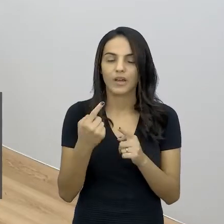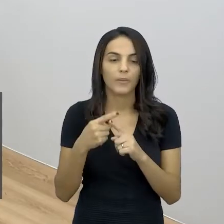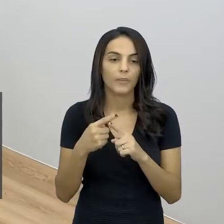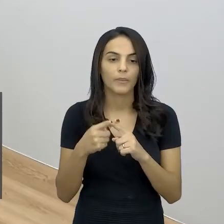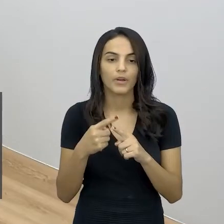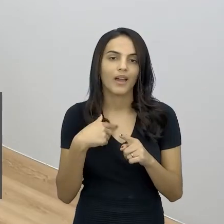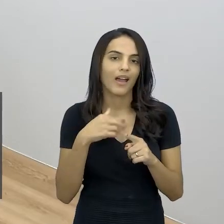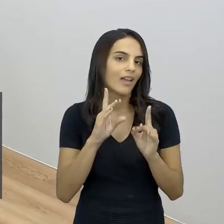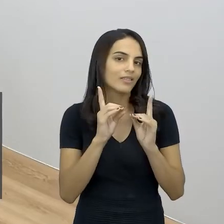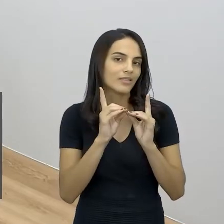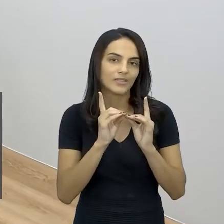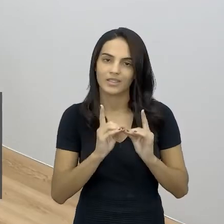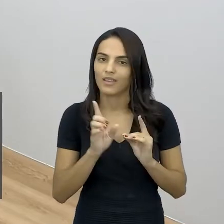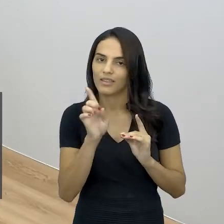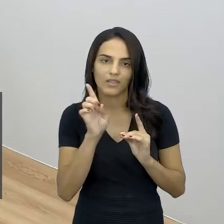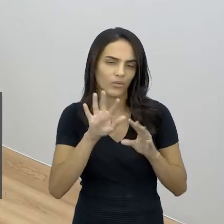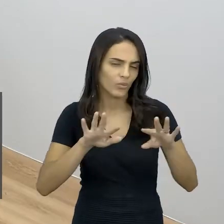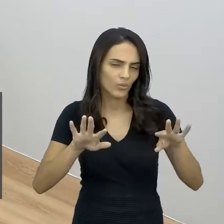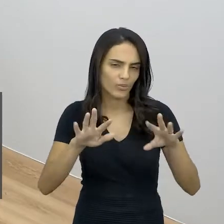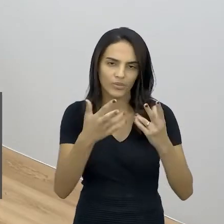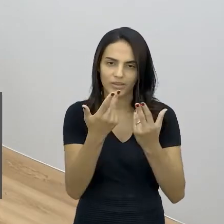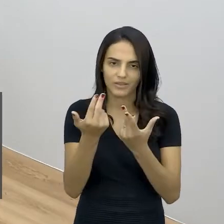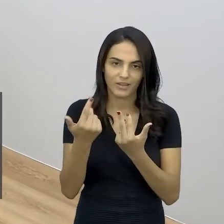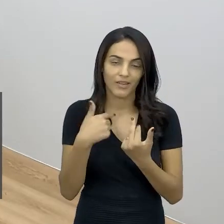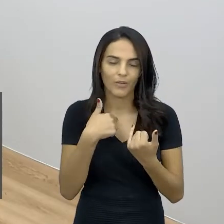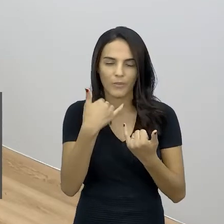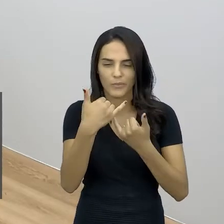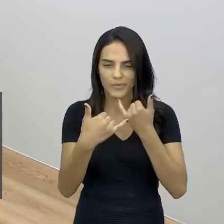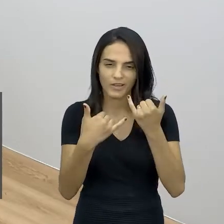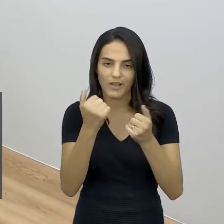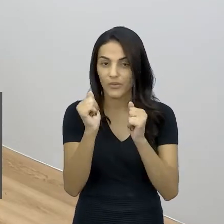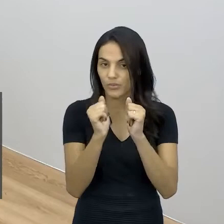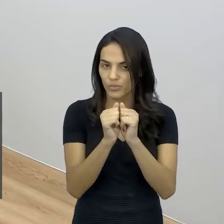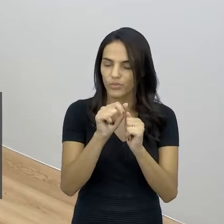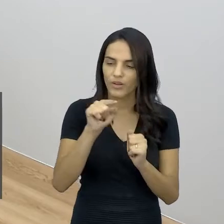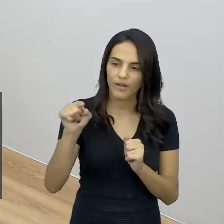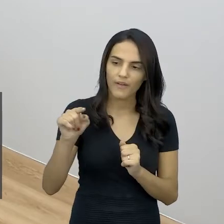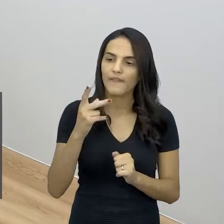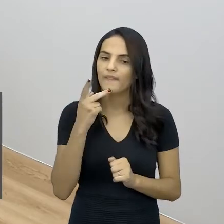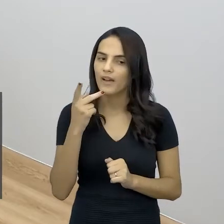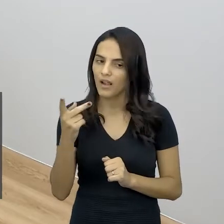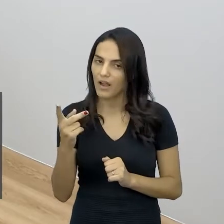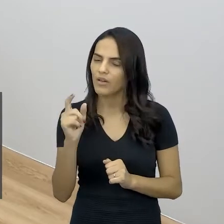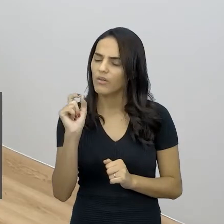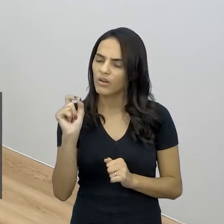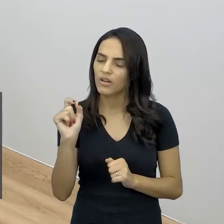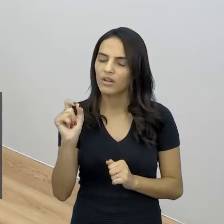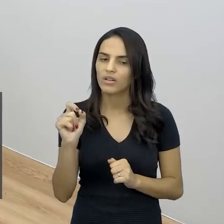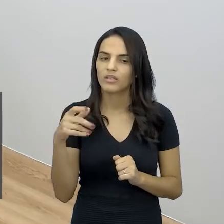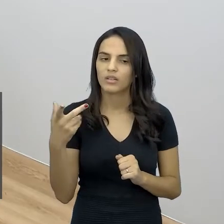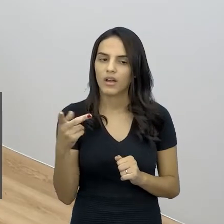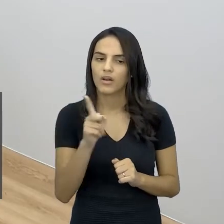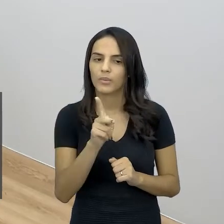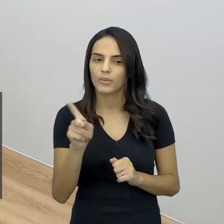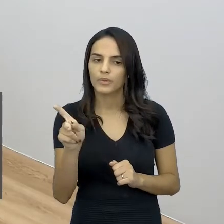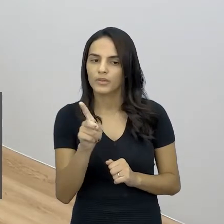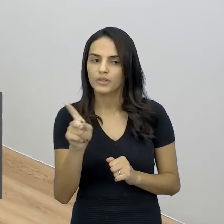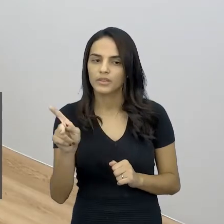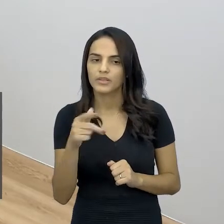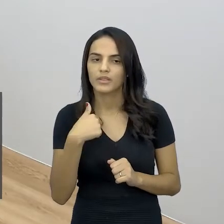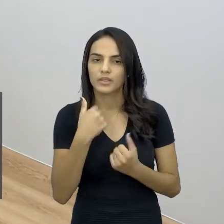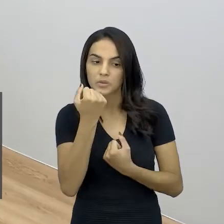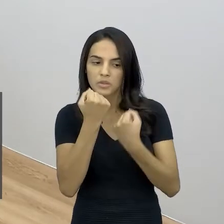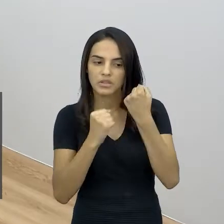a deficiência ou não. E eu brincava muito com eles e eu falava, comigo não tem essa. Aí a professora vinha, às vezes de